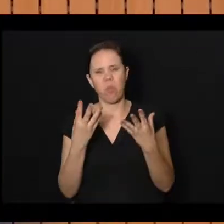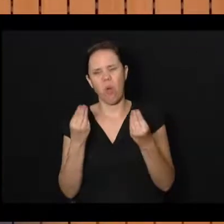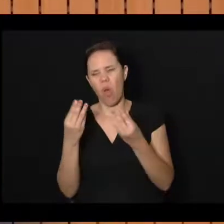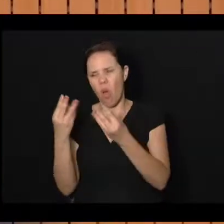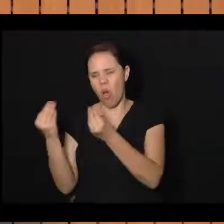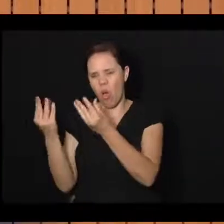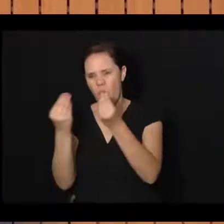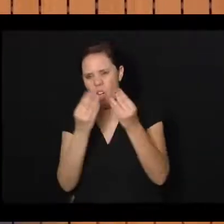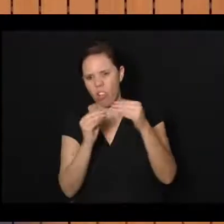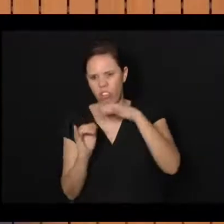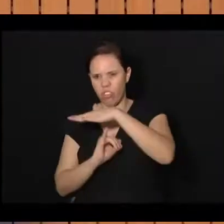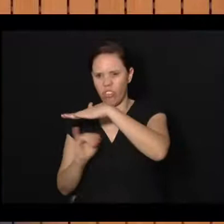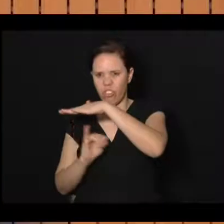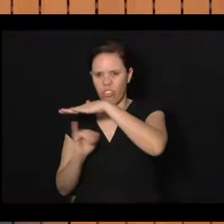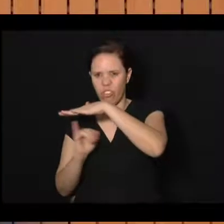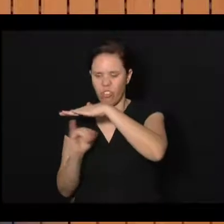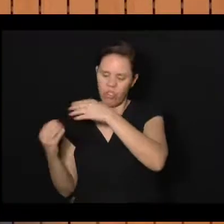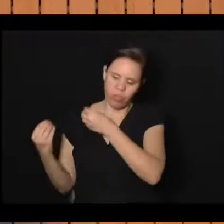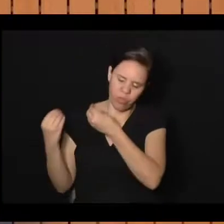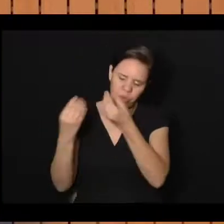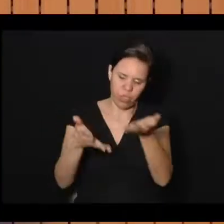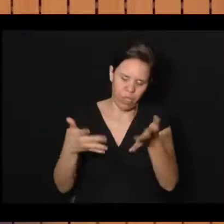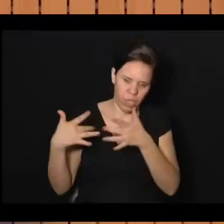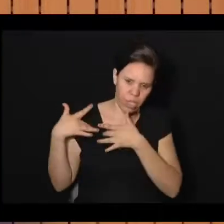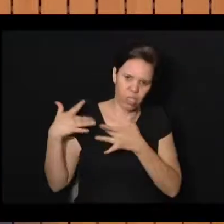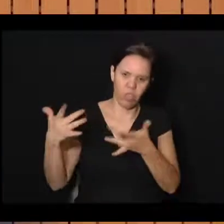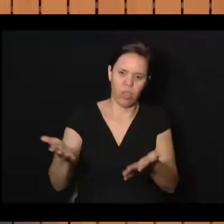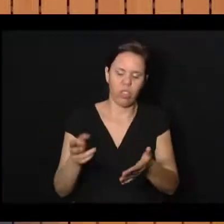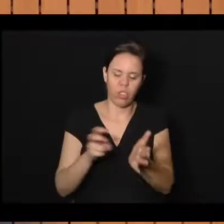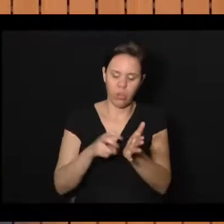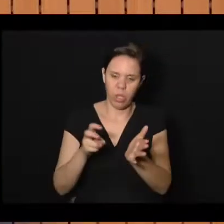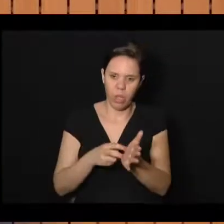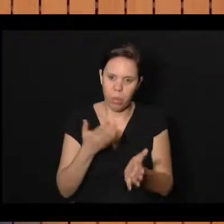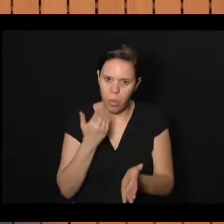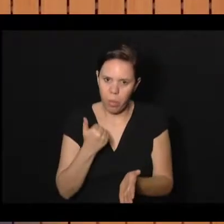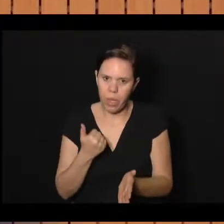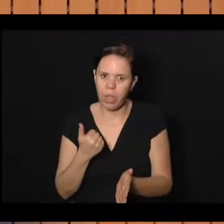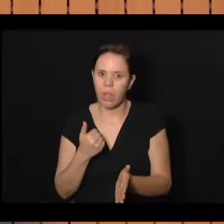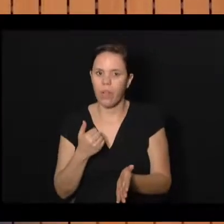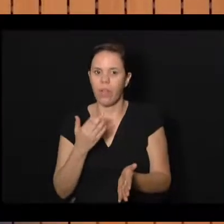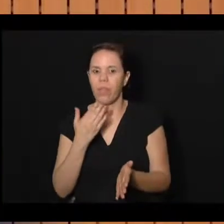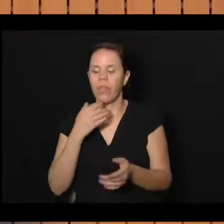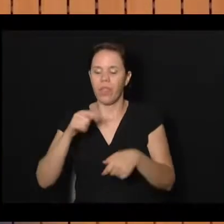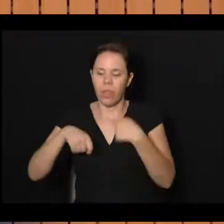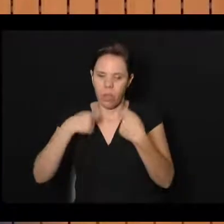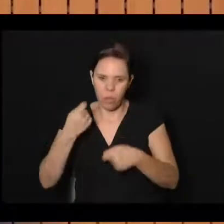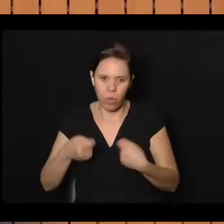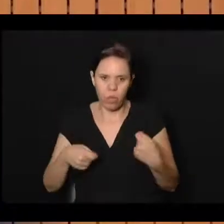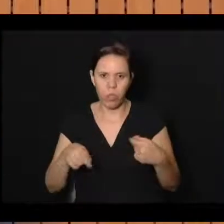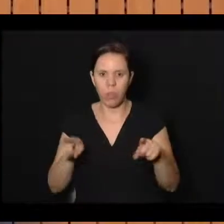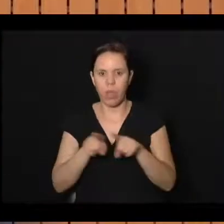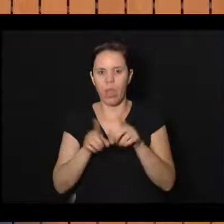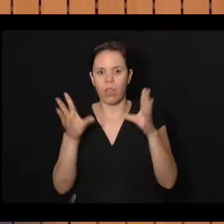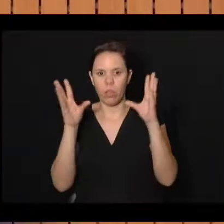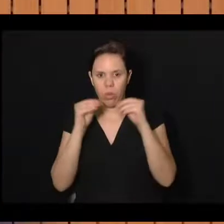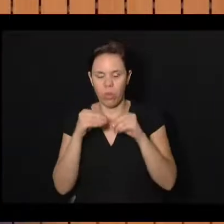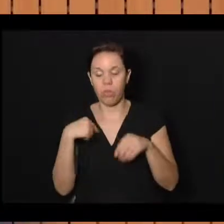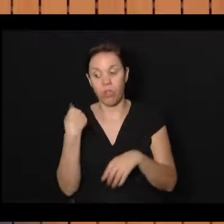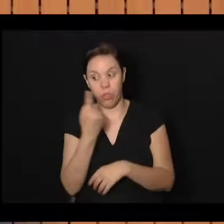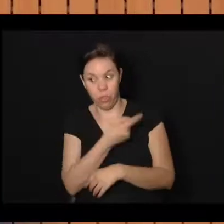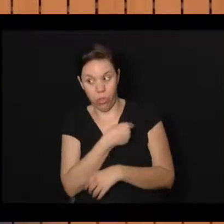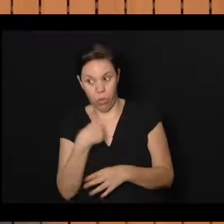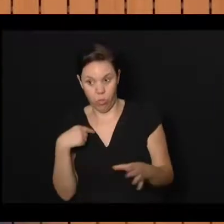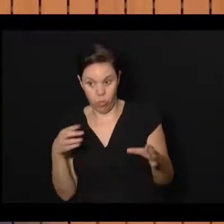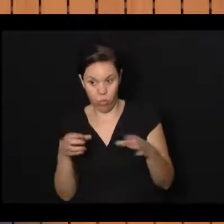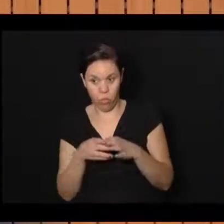manhã pela manhã e do jantar à noite então isso é cômodo para eles e nós evitamos lá exatamente porque os